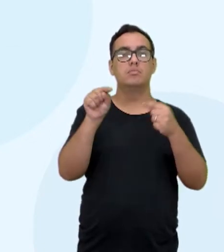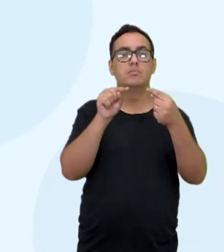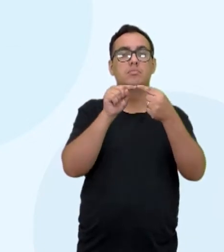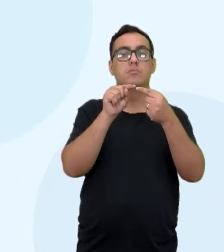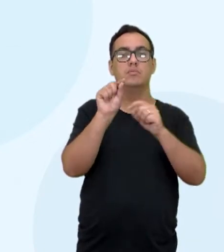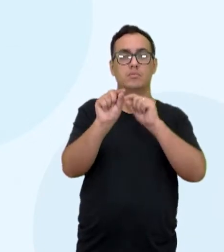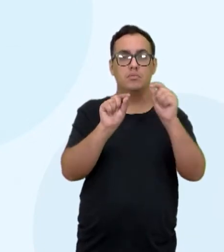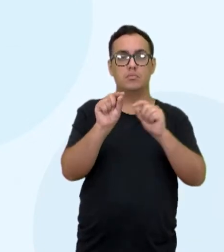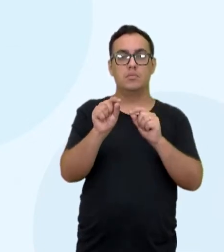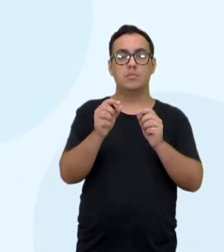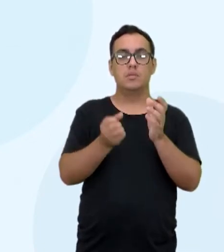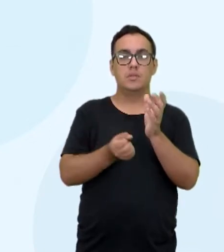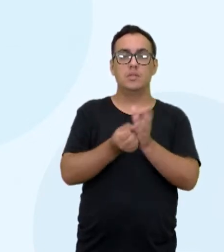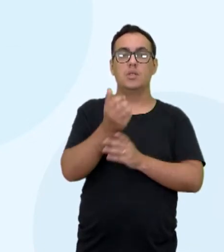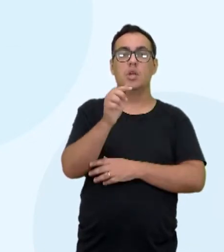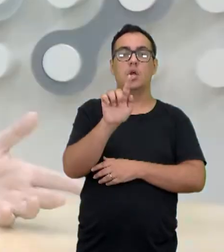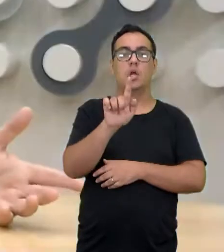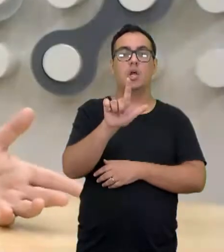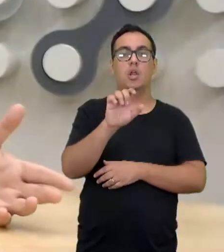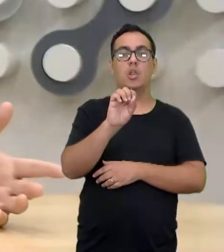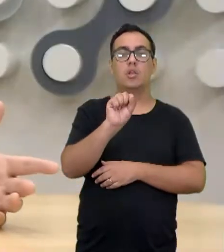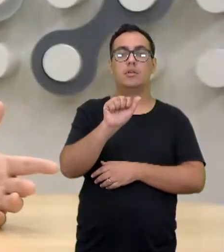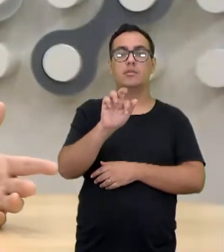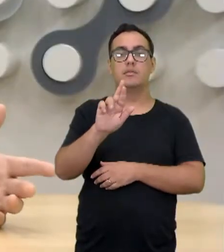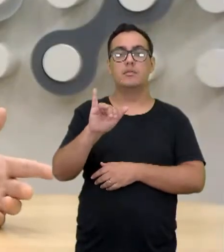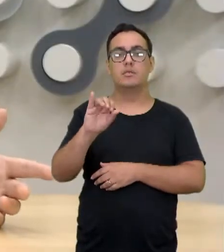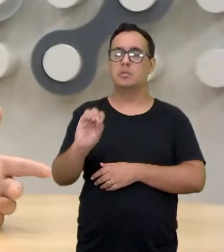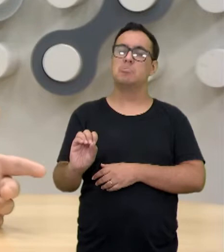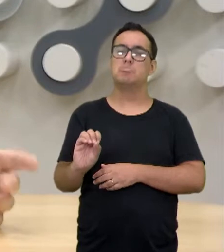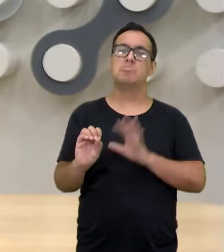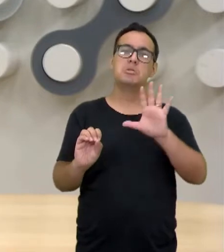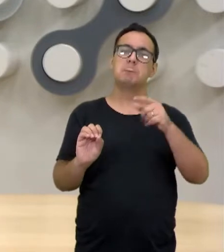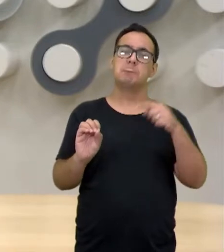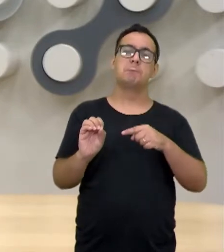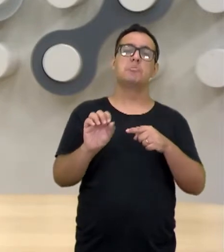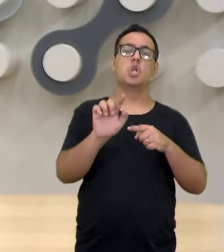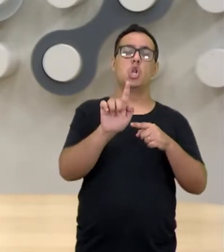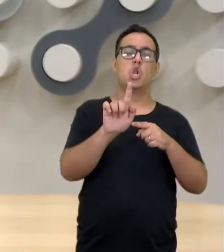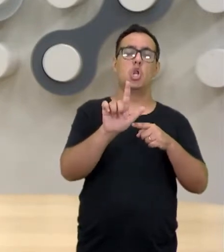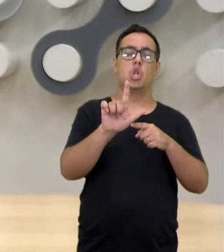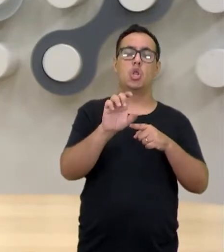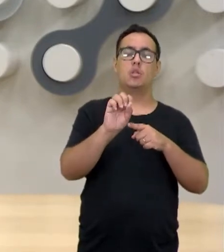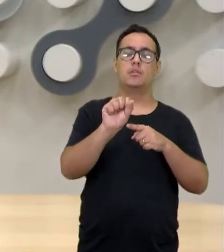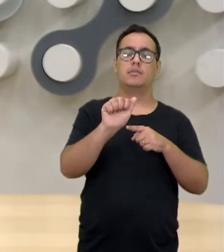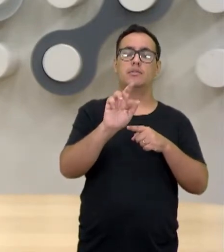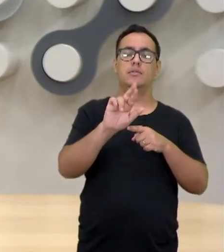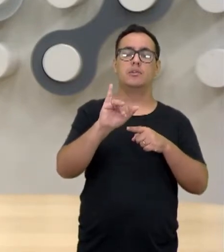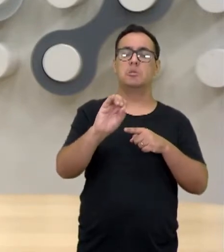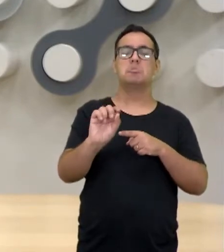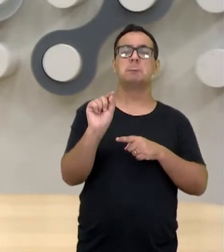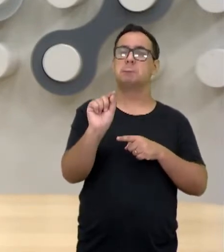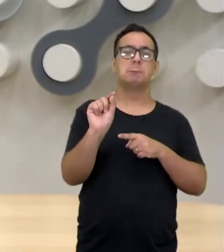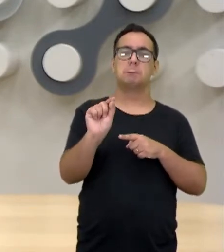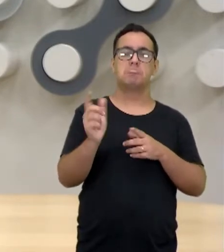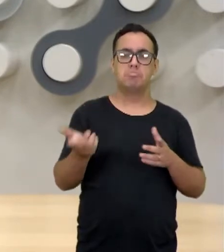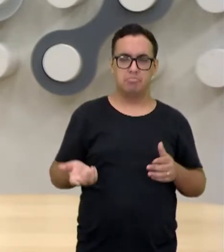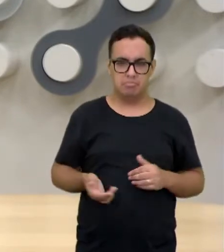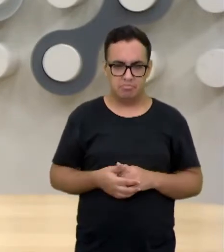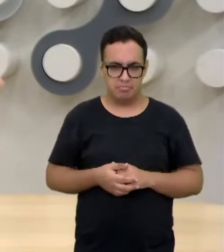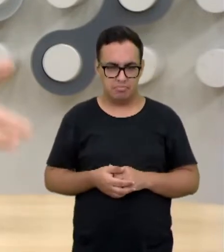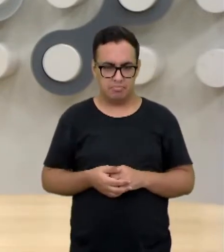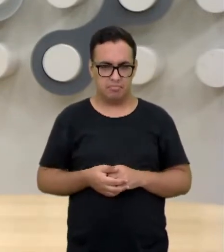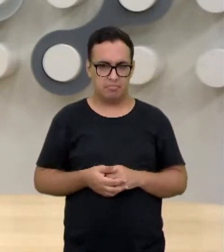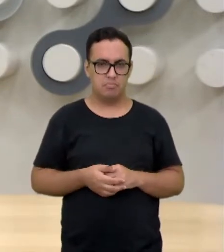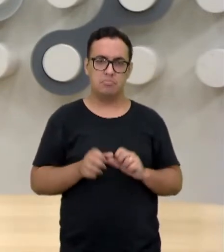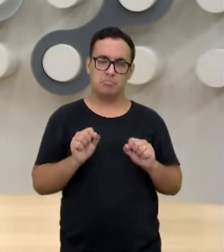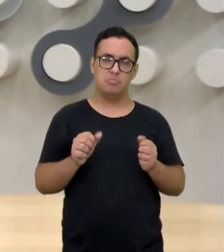de um glossário. Né? O que é um glossário? Vamos pensar juntos. Toda vez que a gente pega alguma coisa para ler, seja em